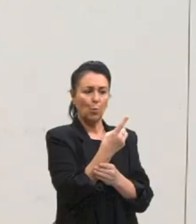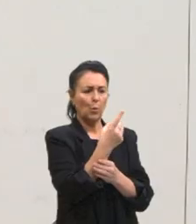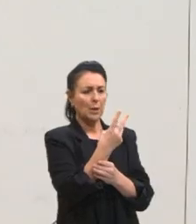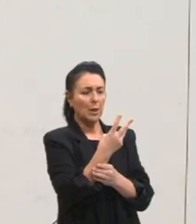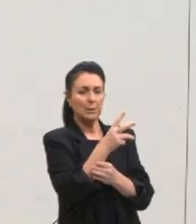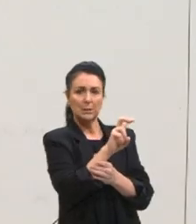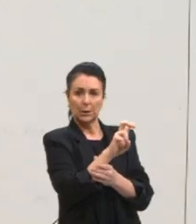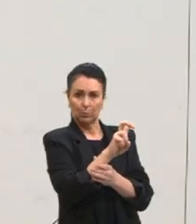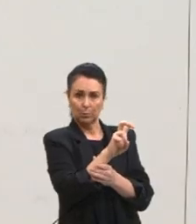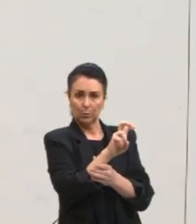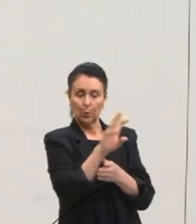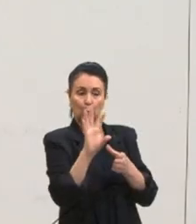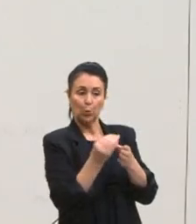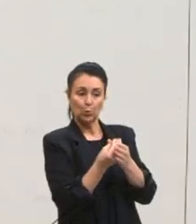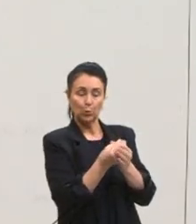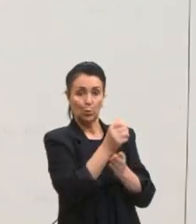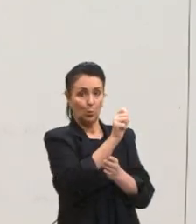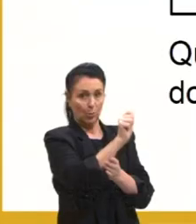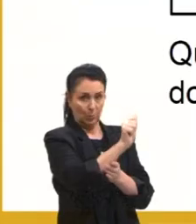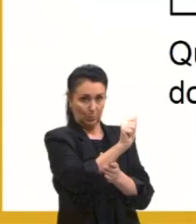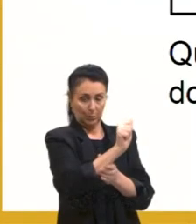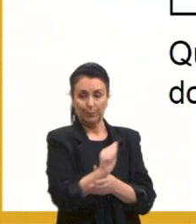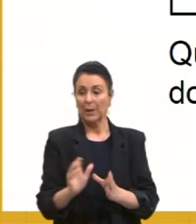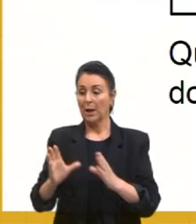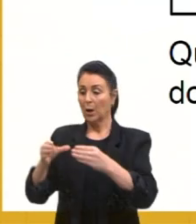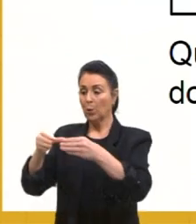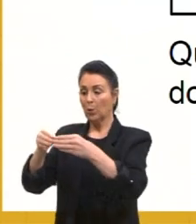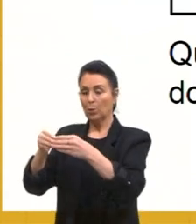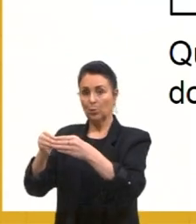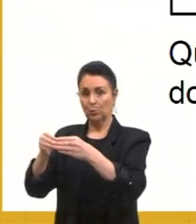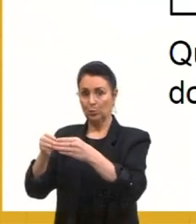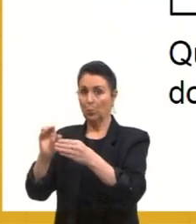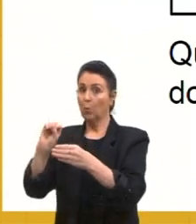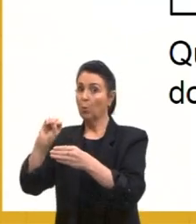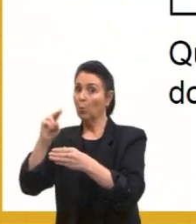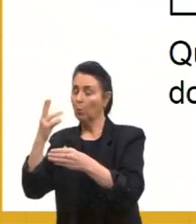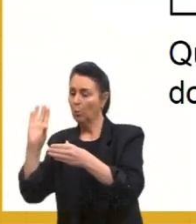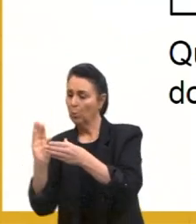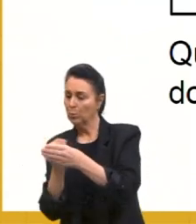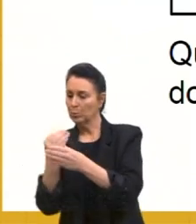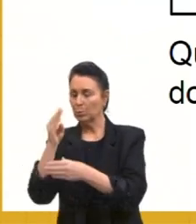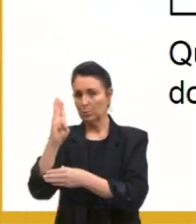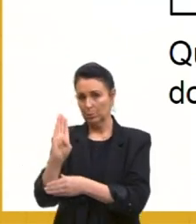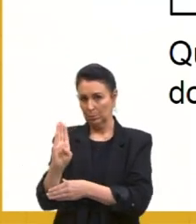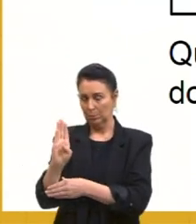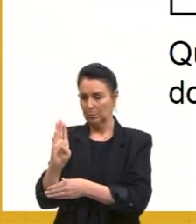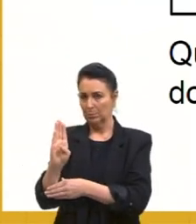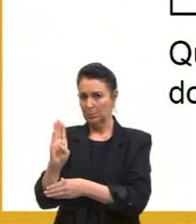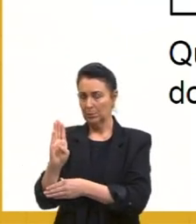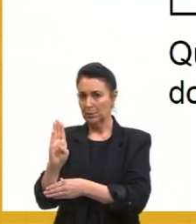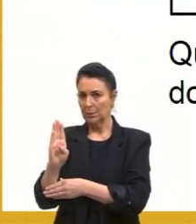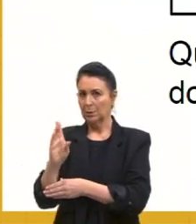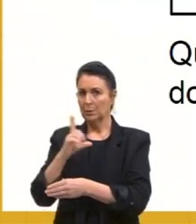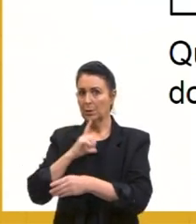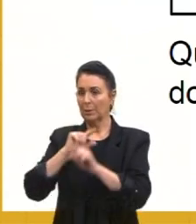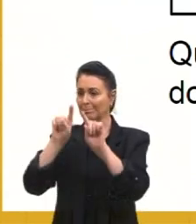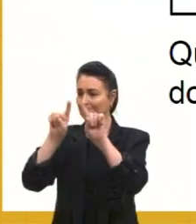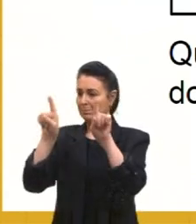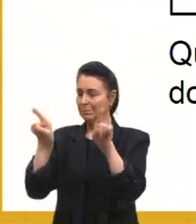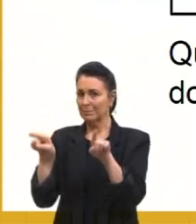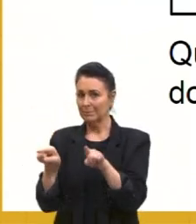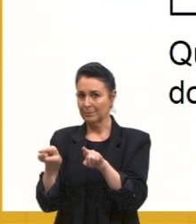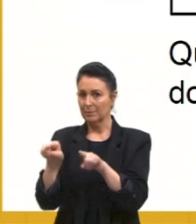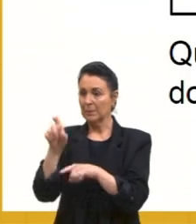5, e tenho o conjunto B. Conjunto B, abre chaves,